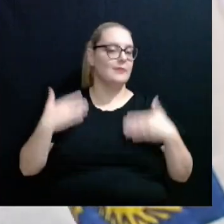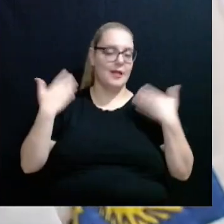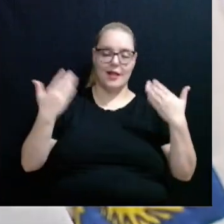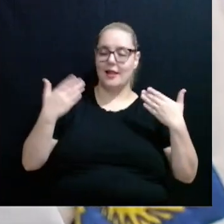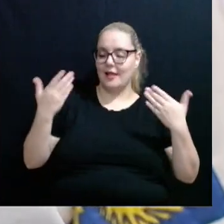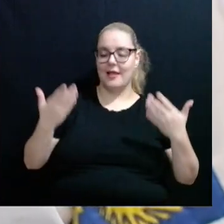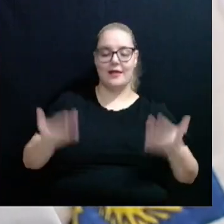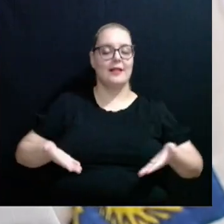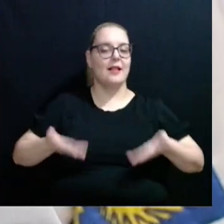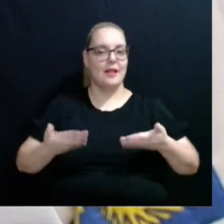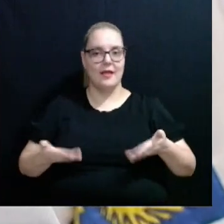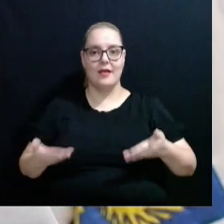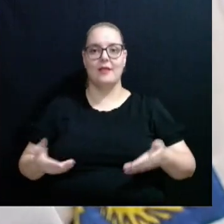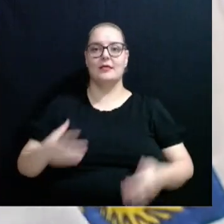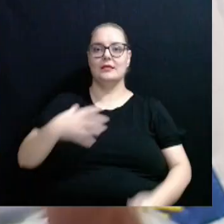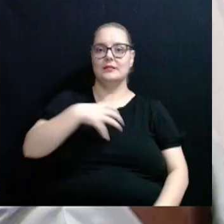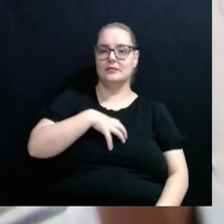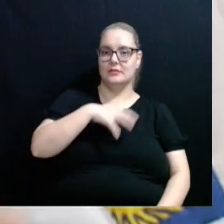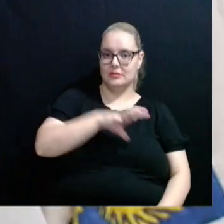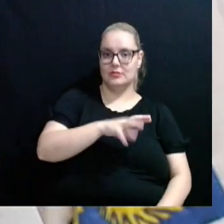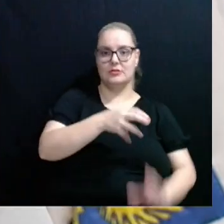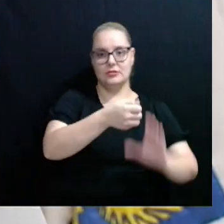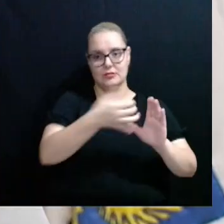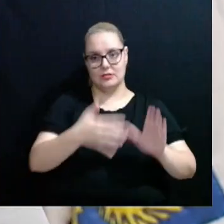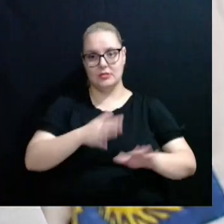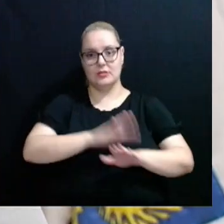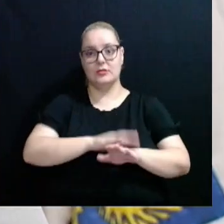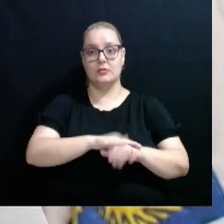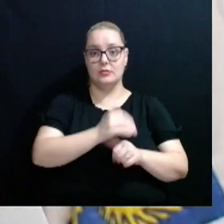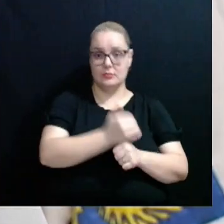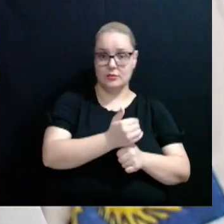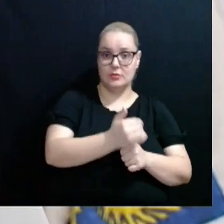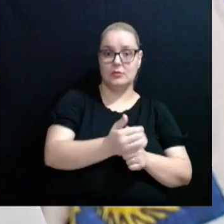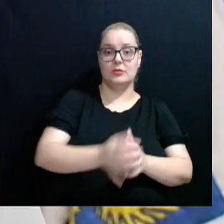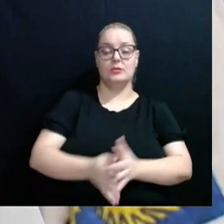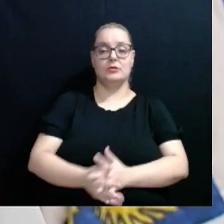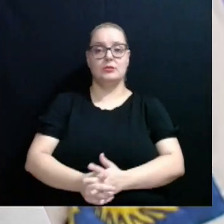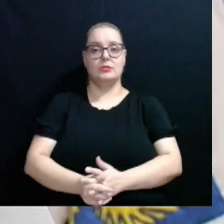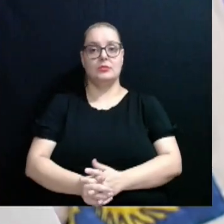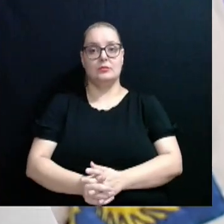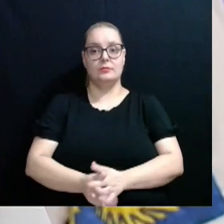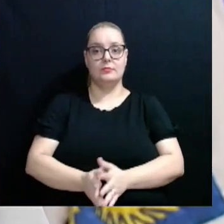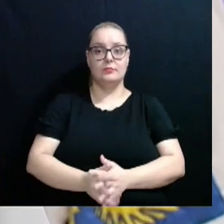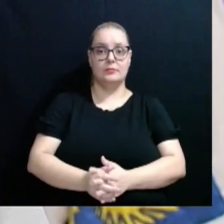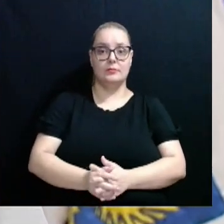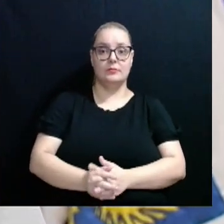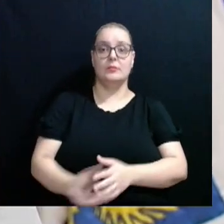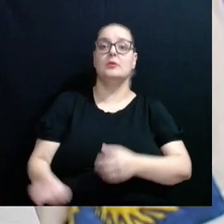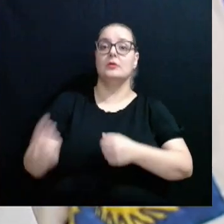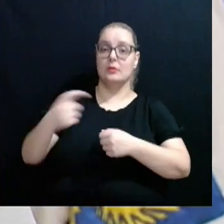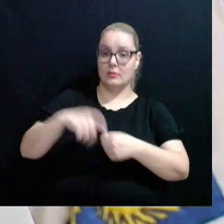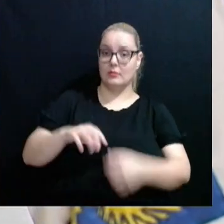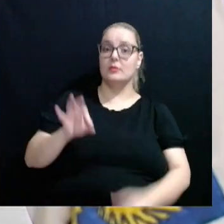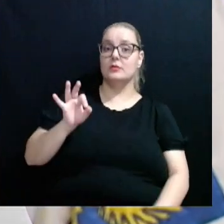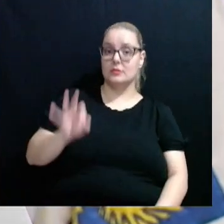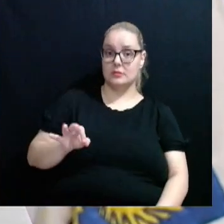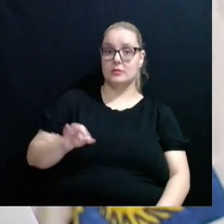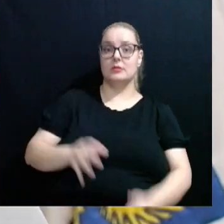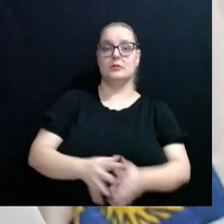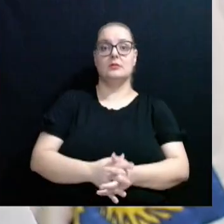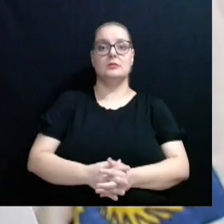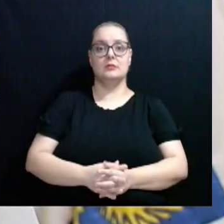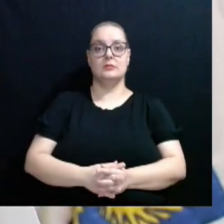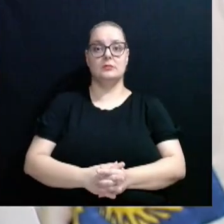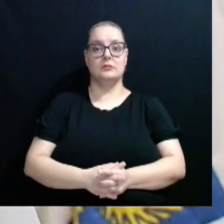tem seu jeito de exercer o mandato, né? Então, ele retorna, certamente volta a exercer o